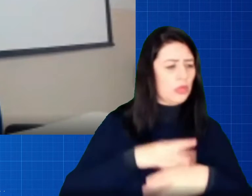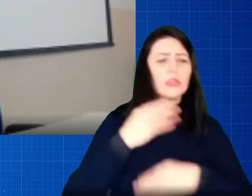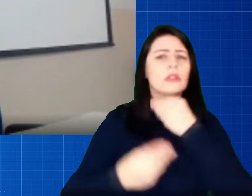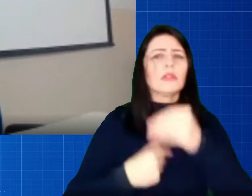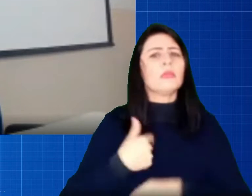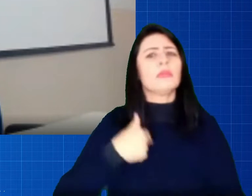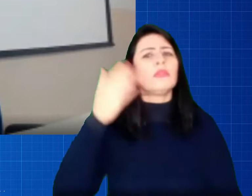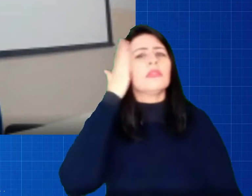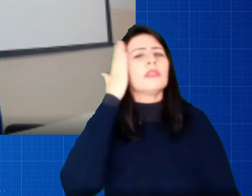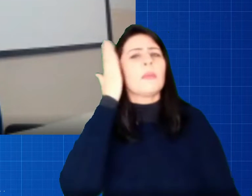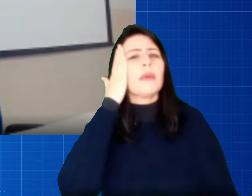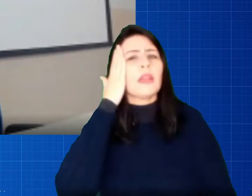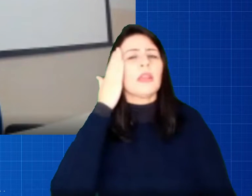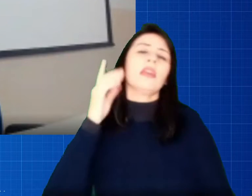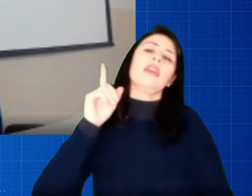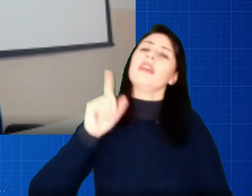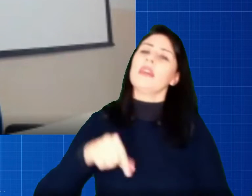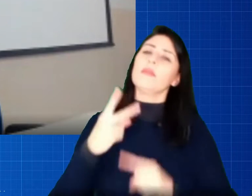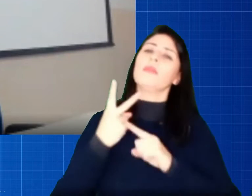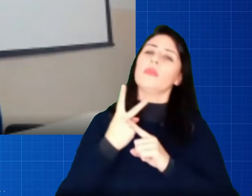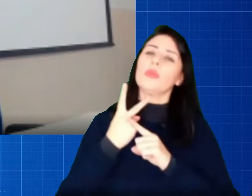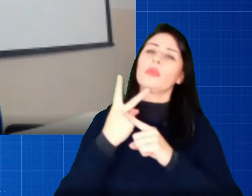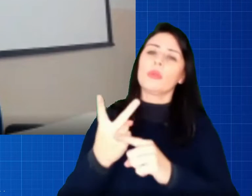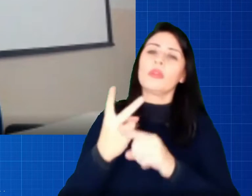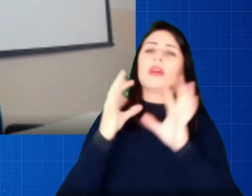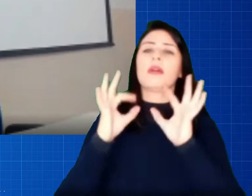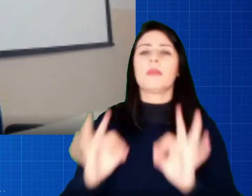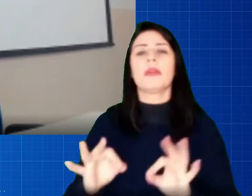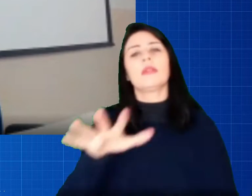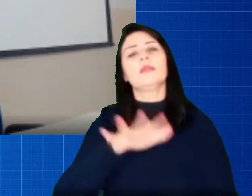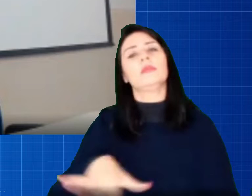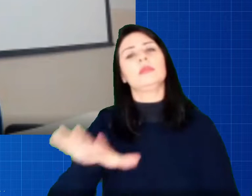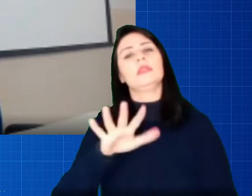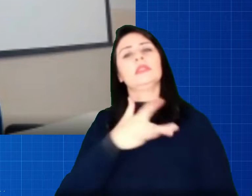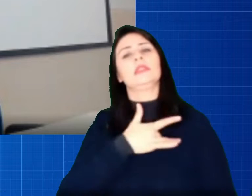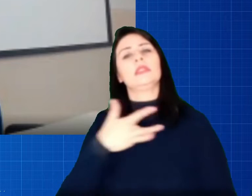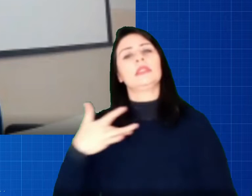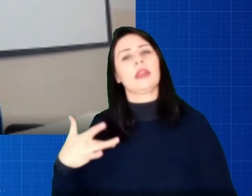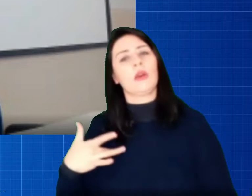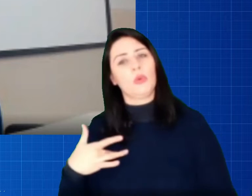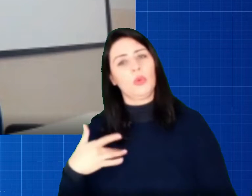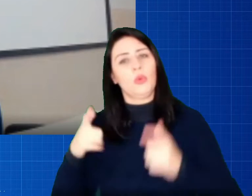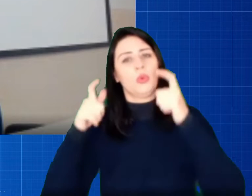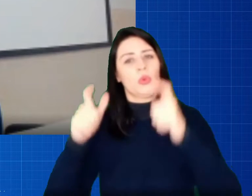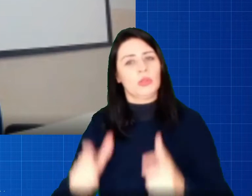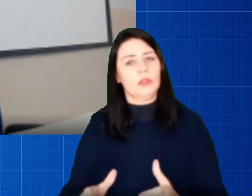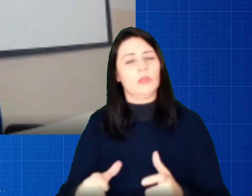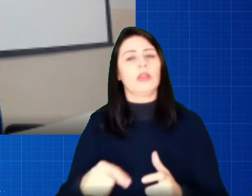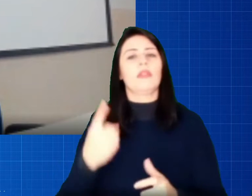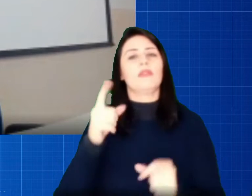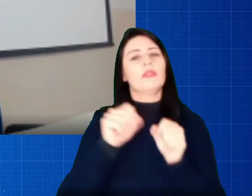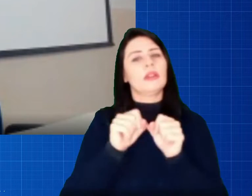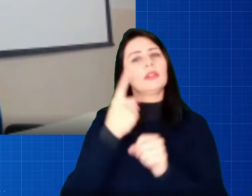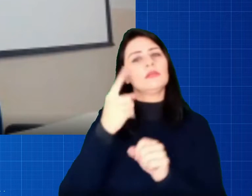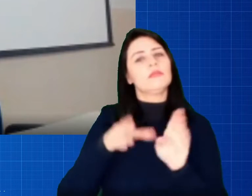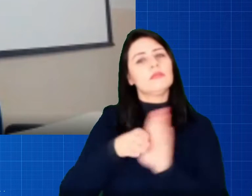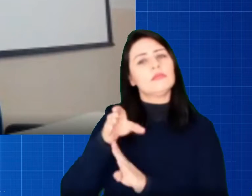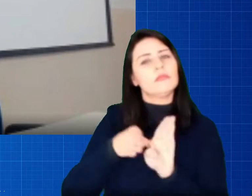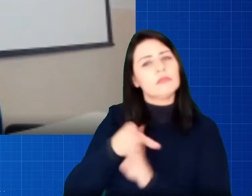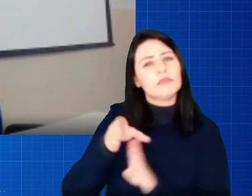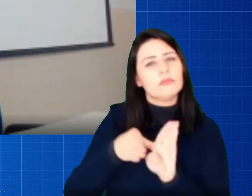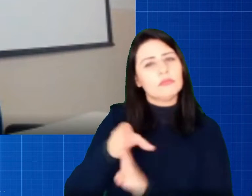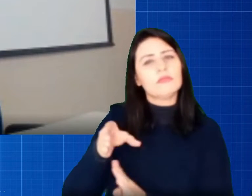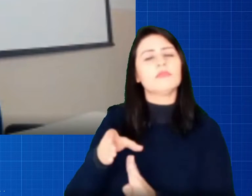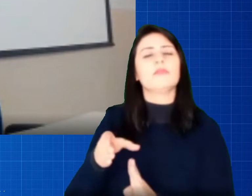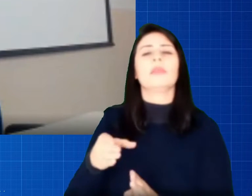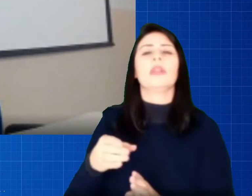faço para saber? Né? É procurar o serviço mesmo, ou o serviço de saúde mais próximo da sua casa para fazer um aconselhamento. O